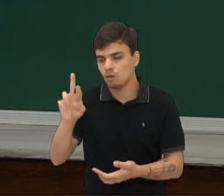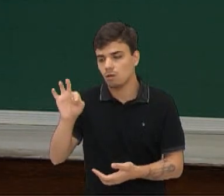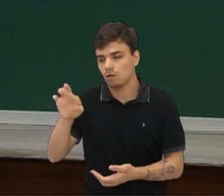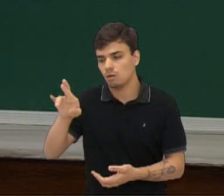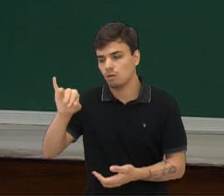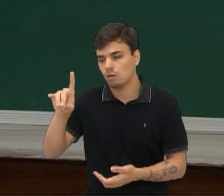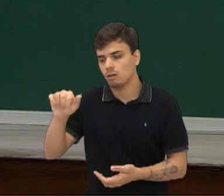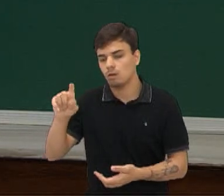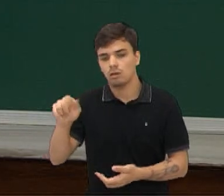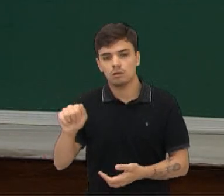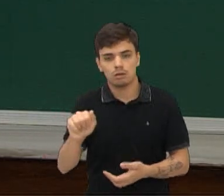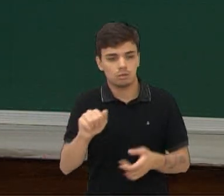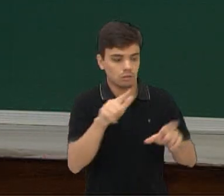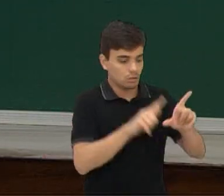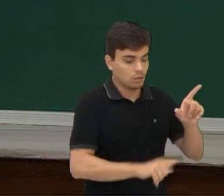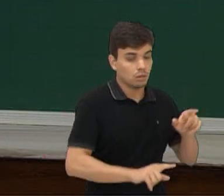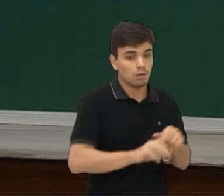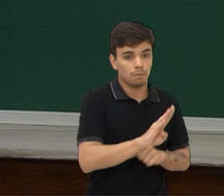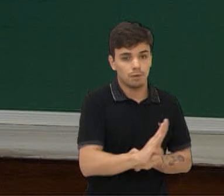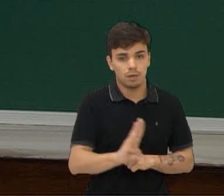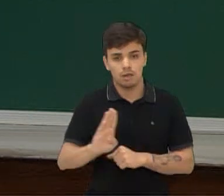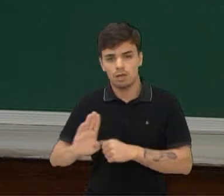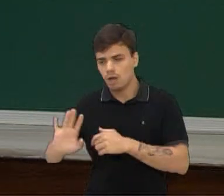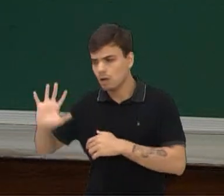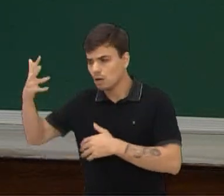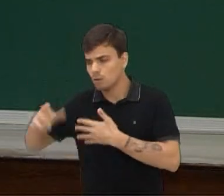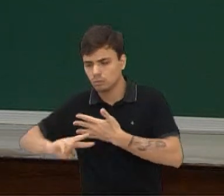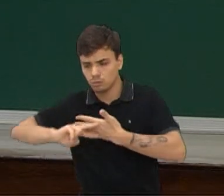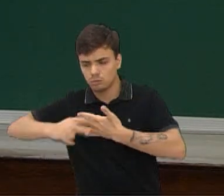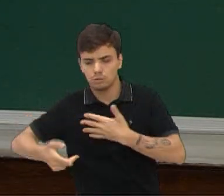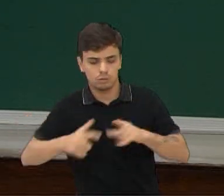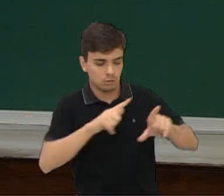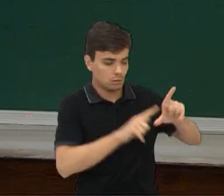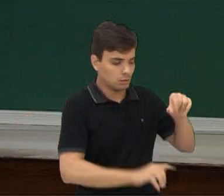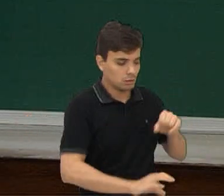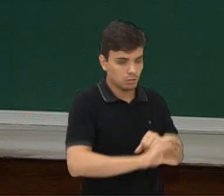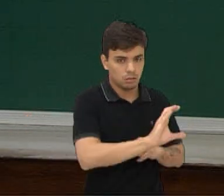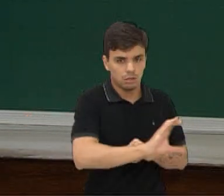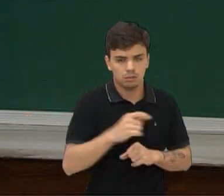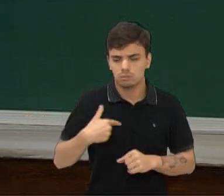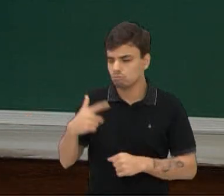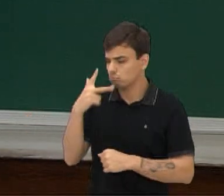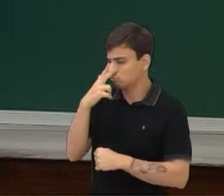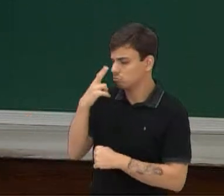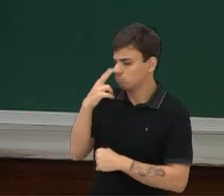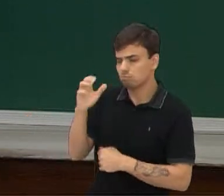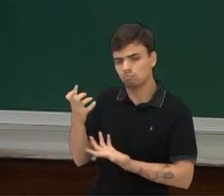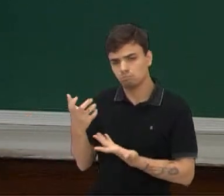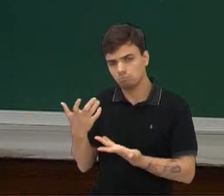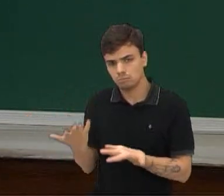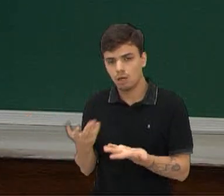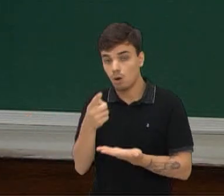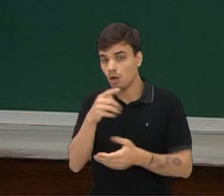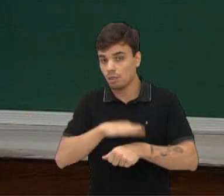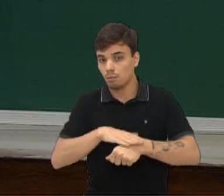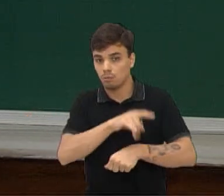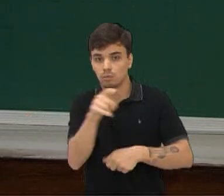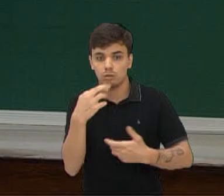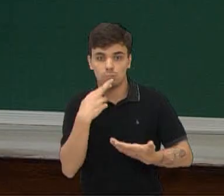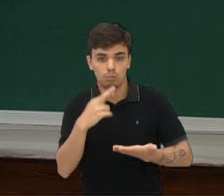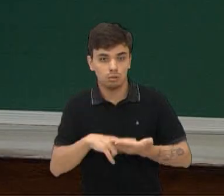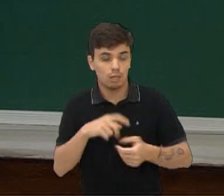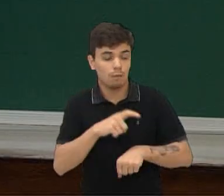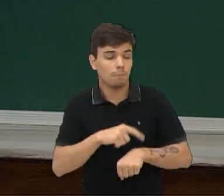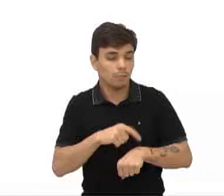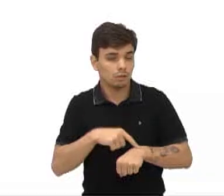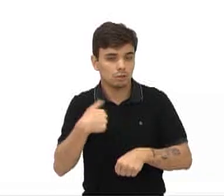B, de causa e consequência, ou letra C, de evidência? Eu vou dar um tempinho para você, você pensa aí com carinho